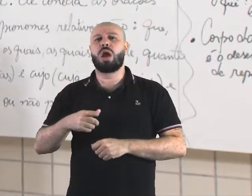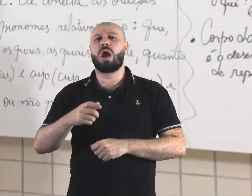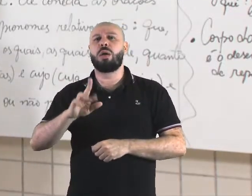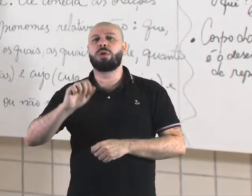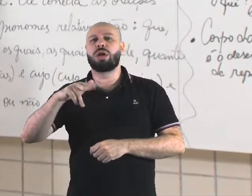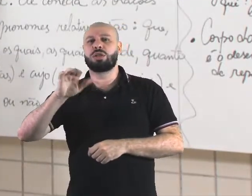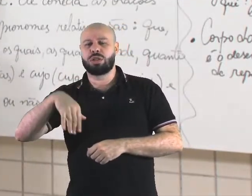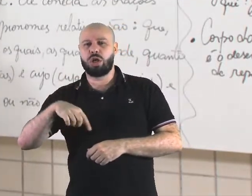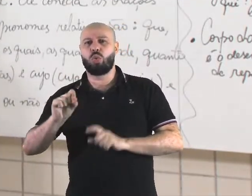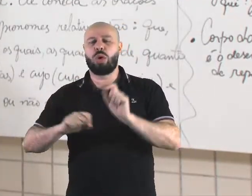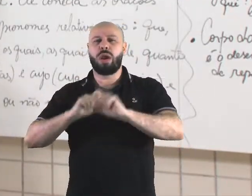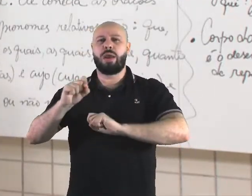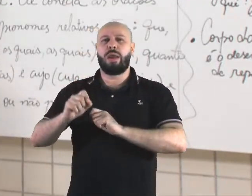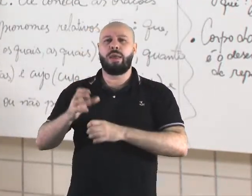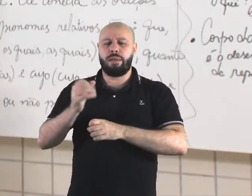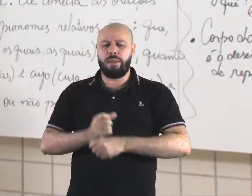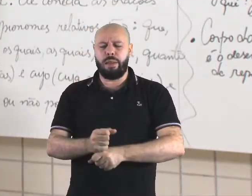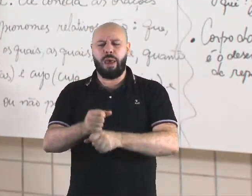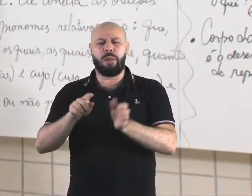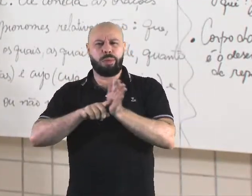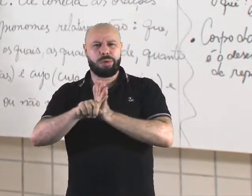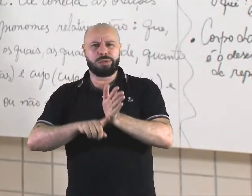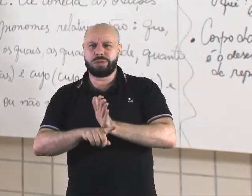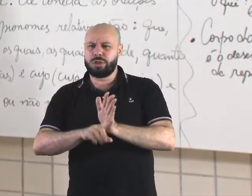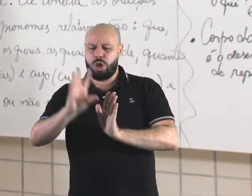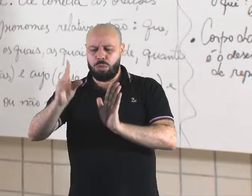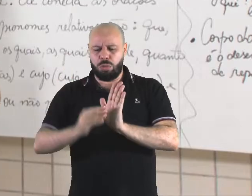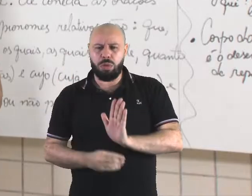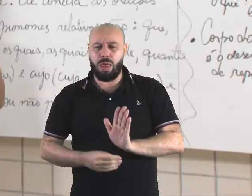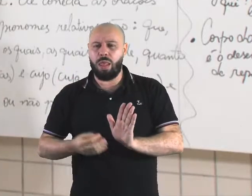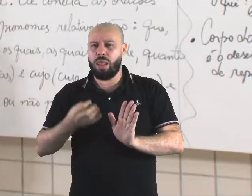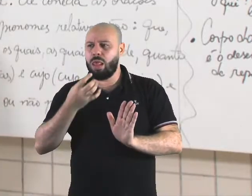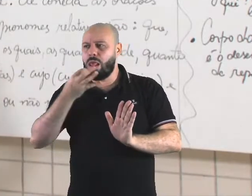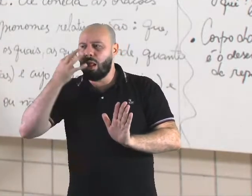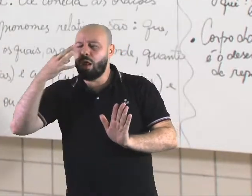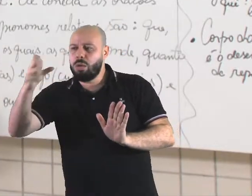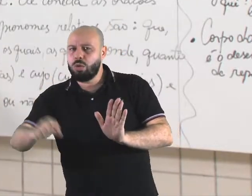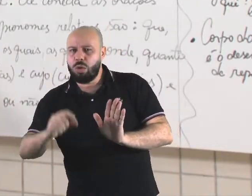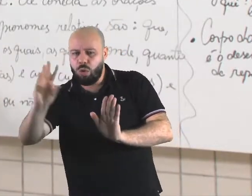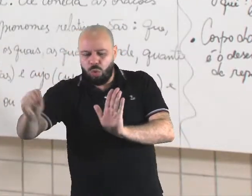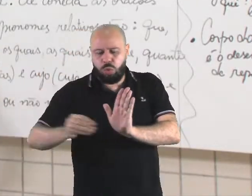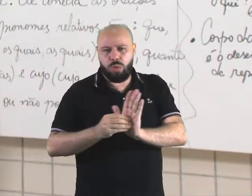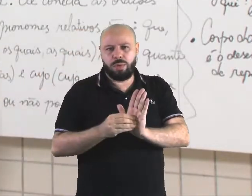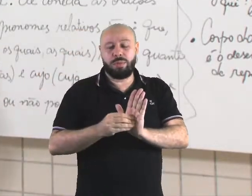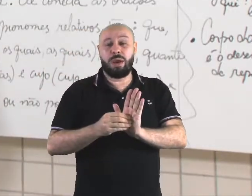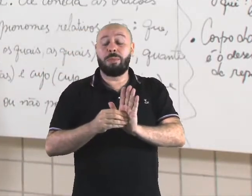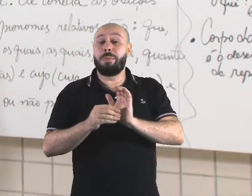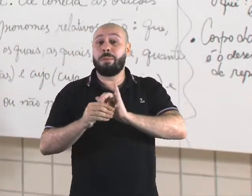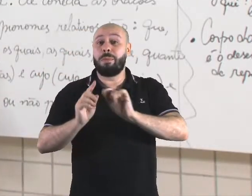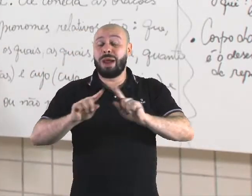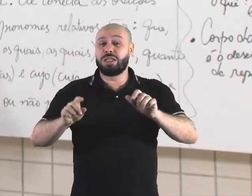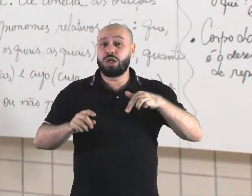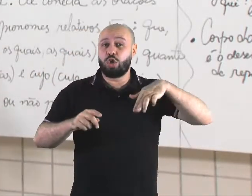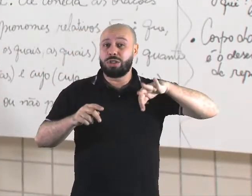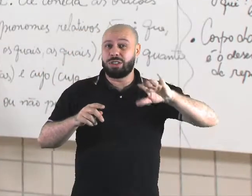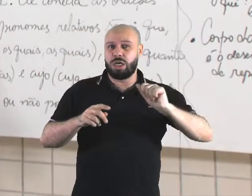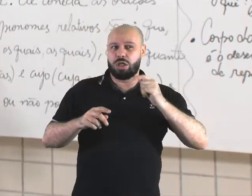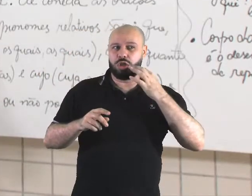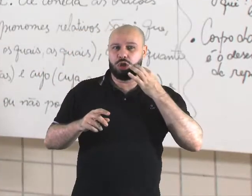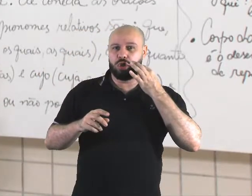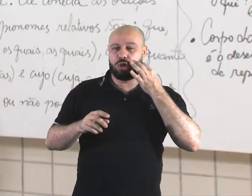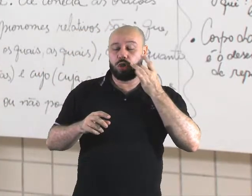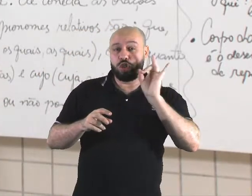isso, análise de dados, as pesquisas, depoimentos. Já a notícia eu apenas informo aquele